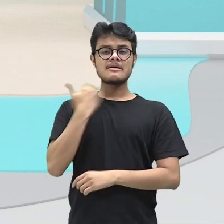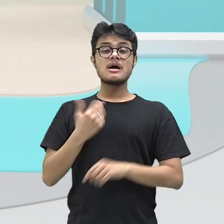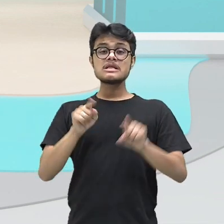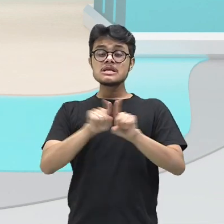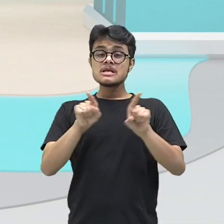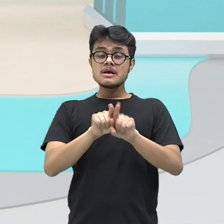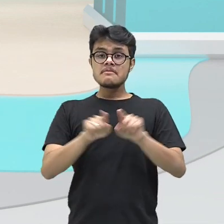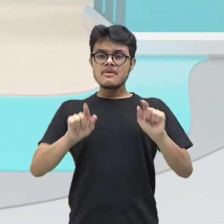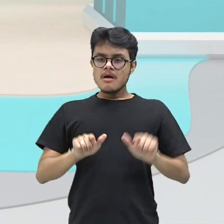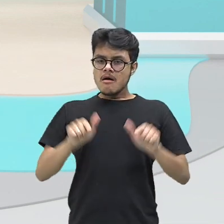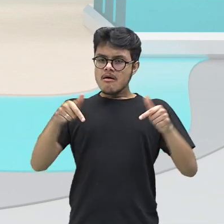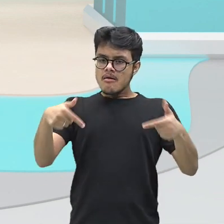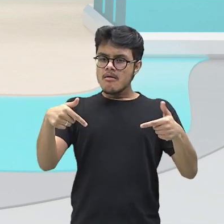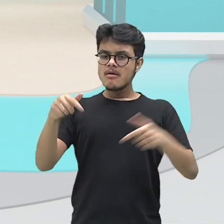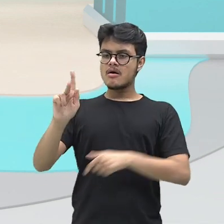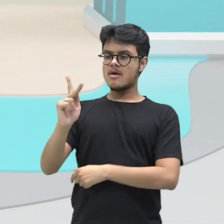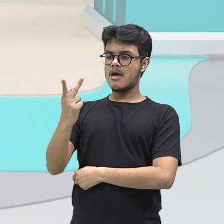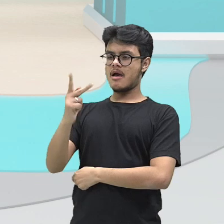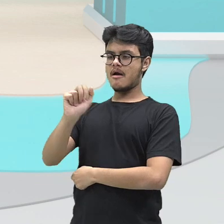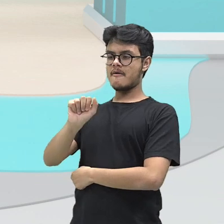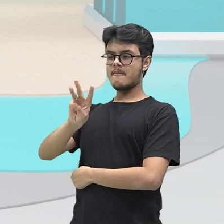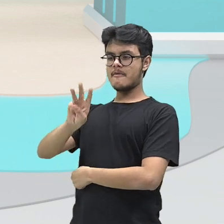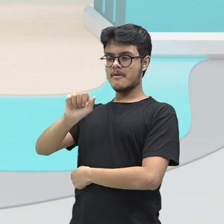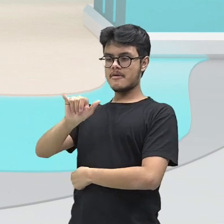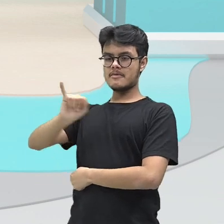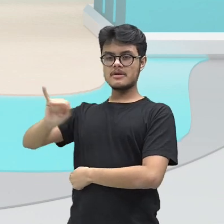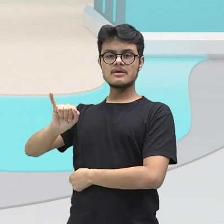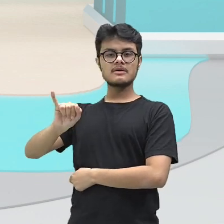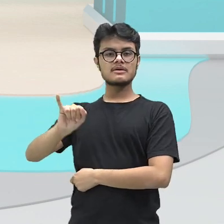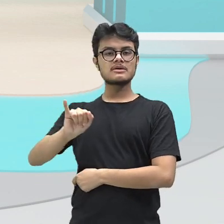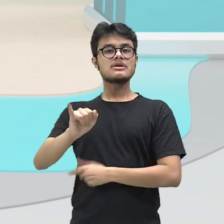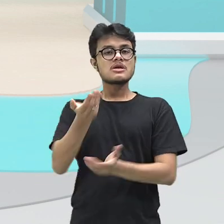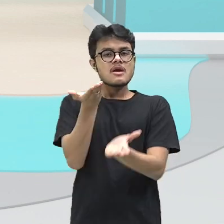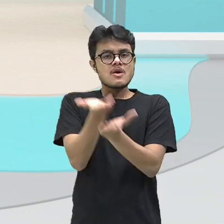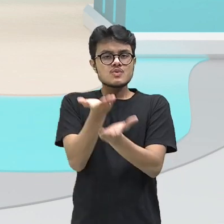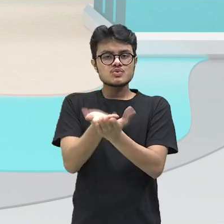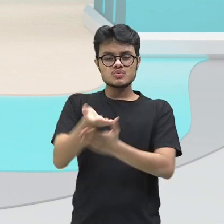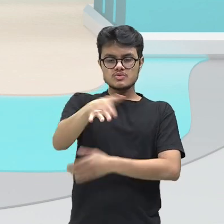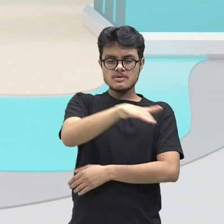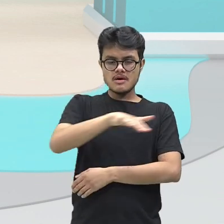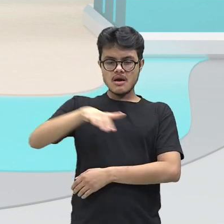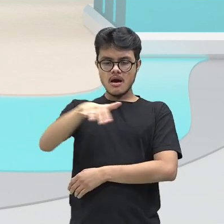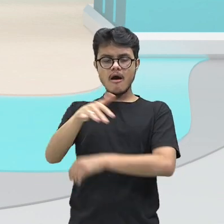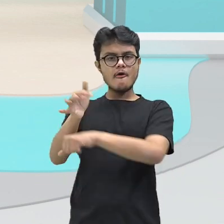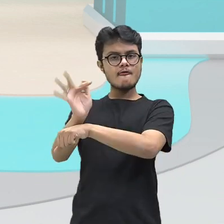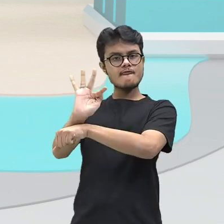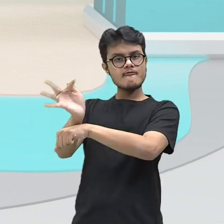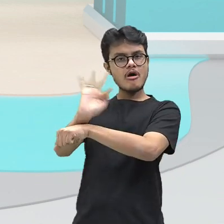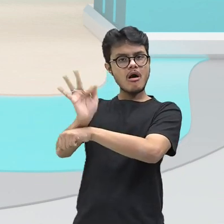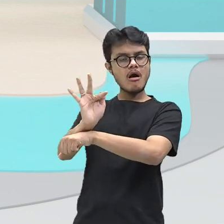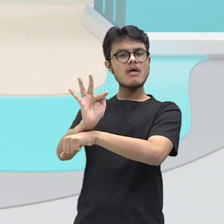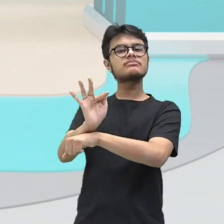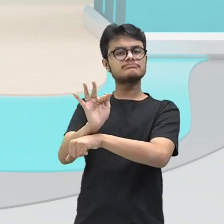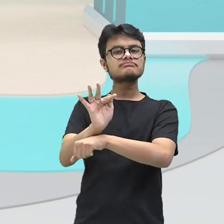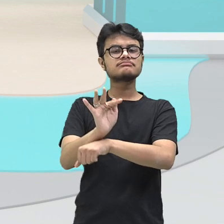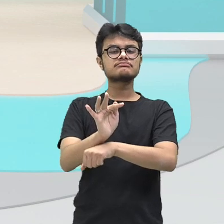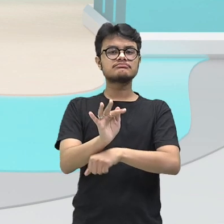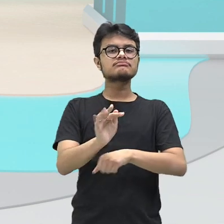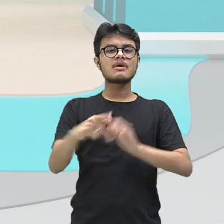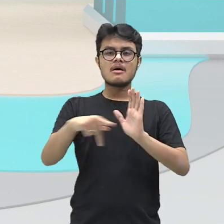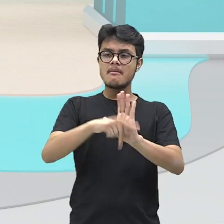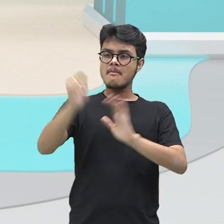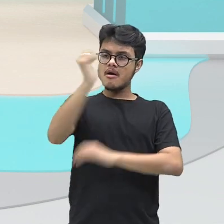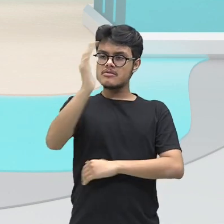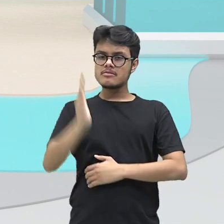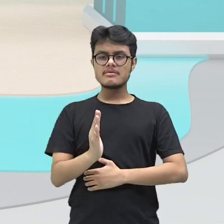Elas são peças capitais no academicismo nacional. O nacionalismo, ele traz essa questão nacionalista,